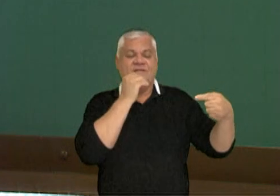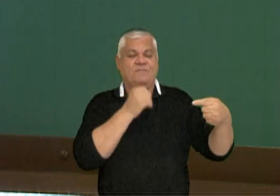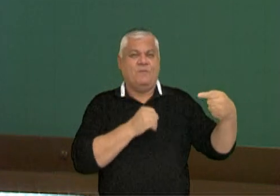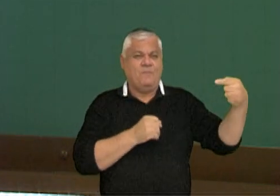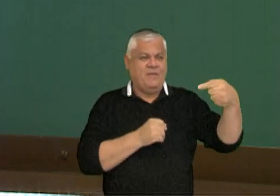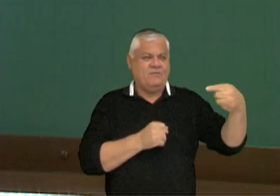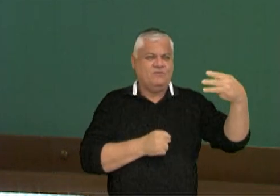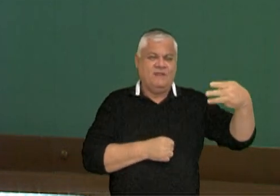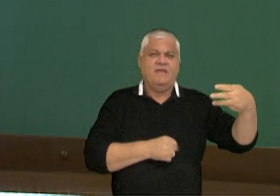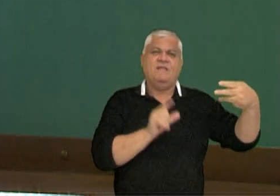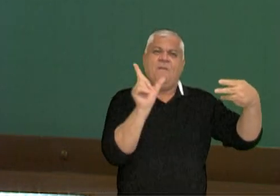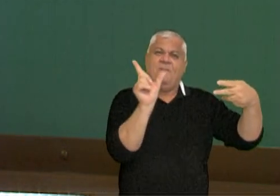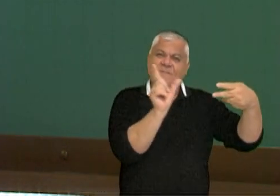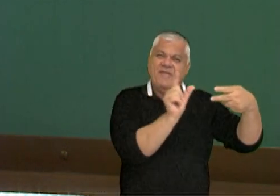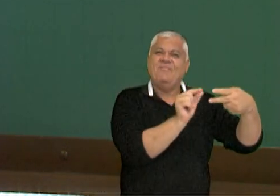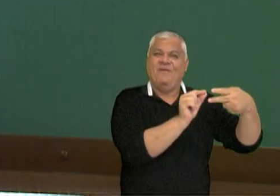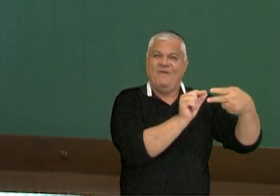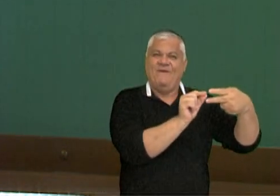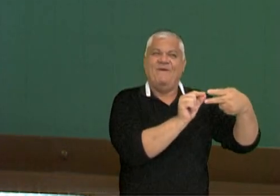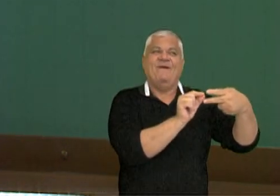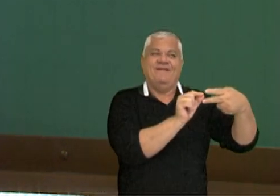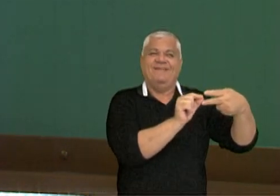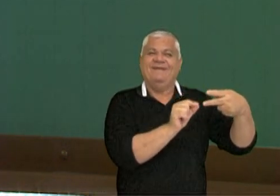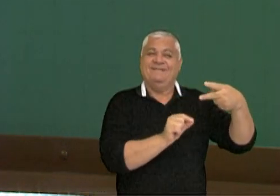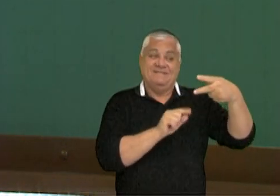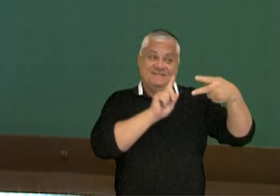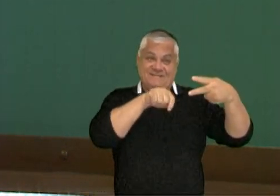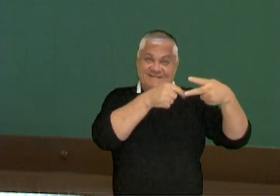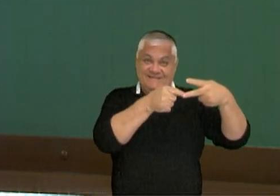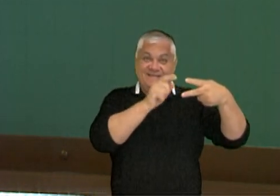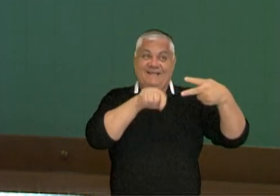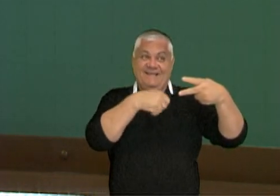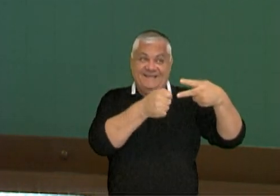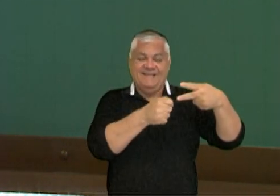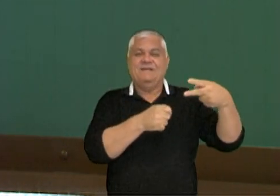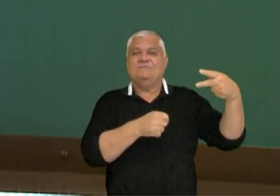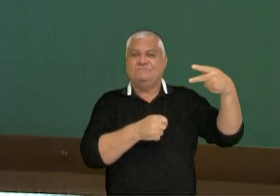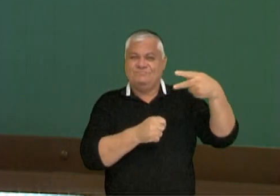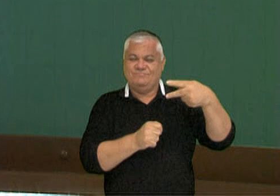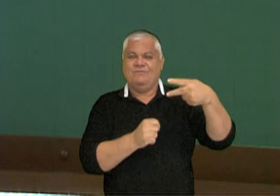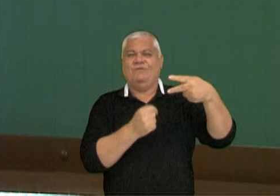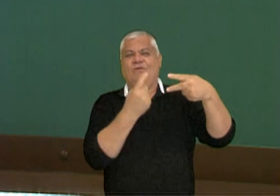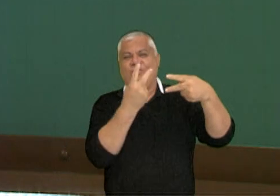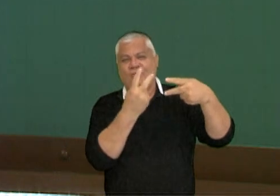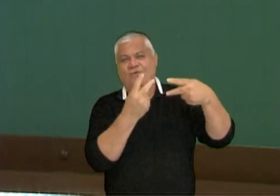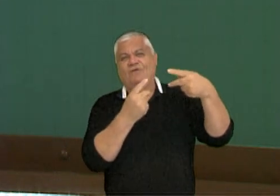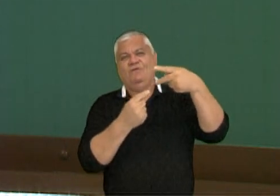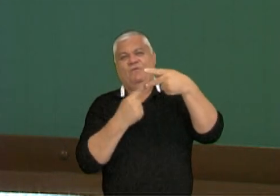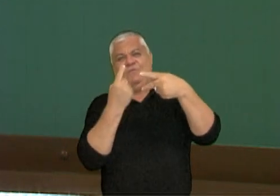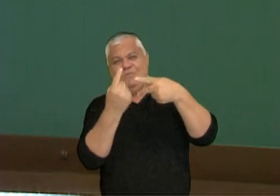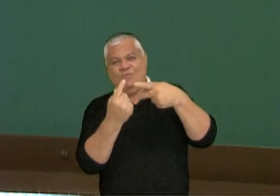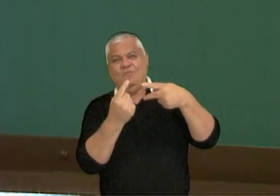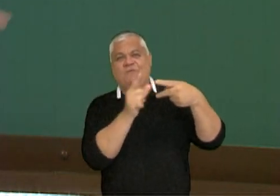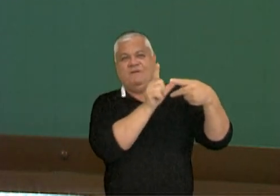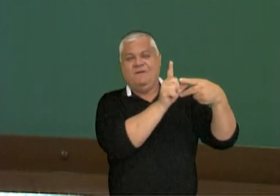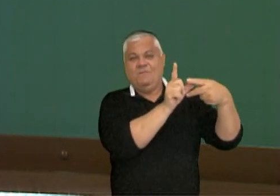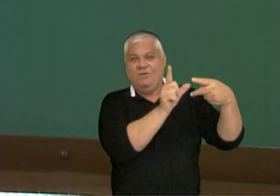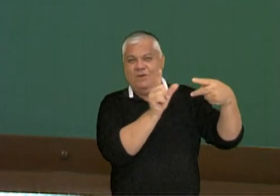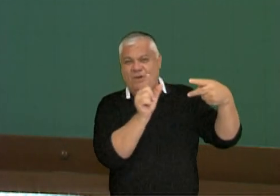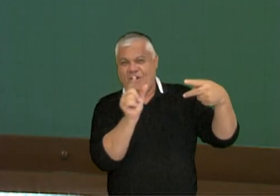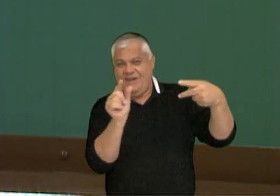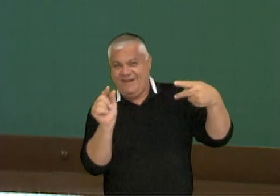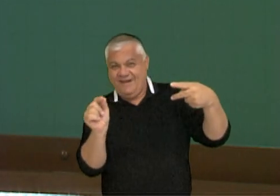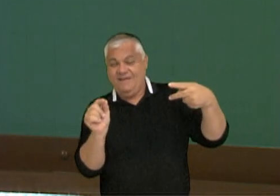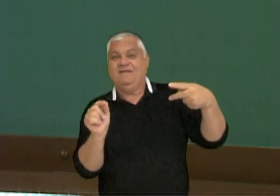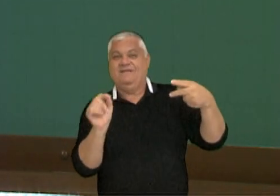menos 2,6, que é menor que menos 2, que é menor que menos 1. E assim por diante, até